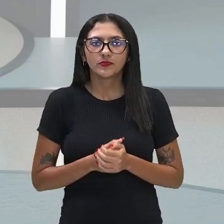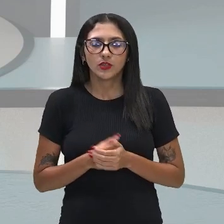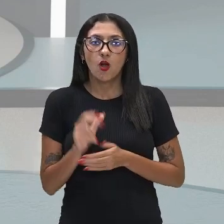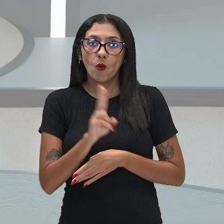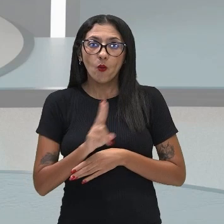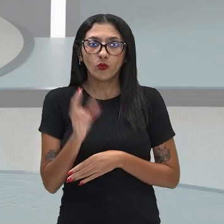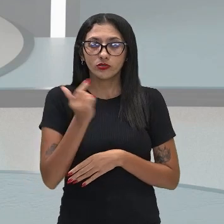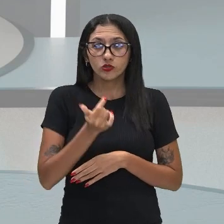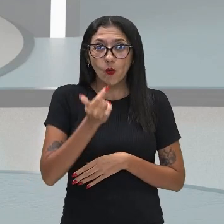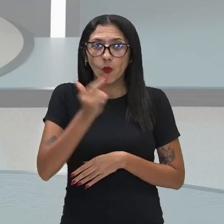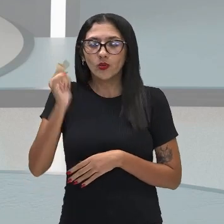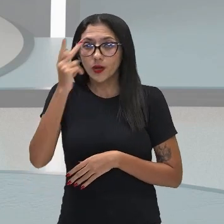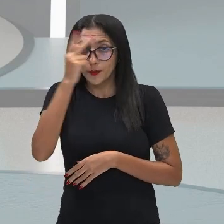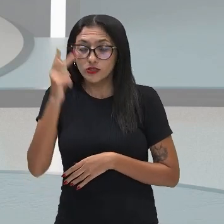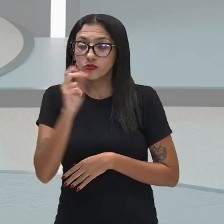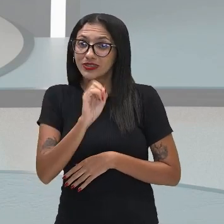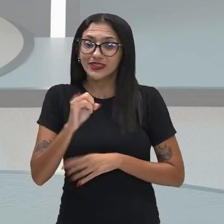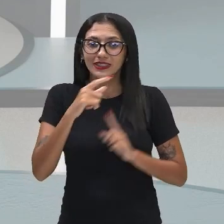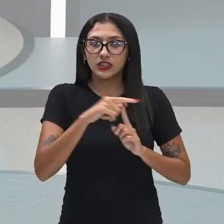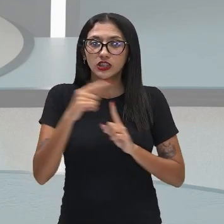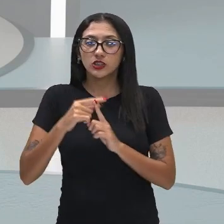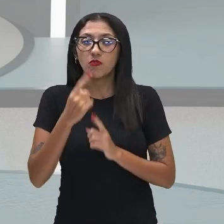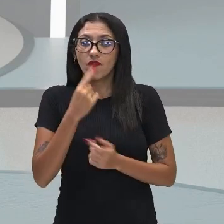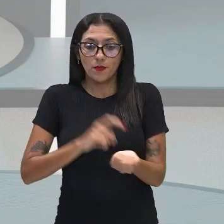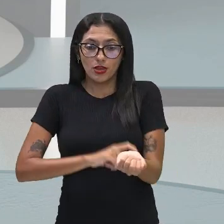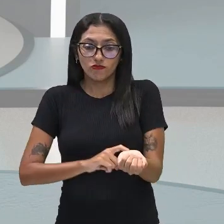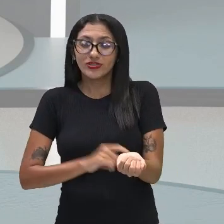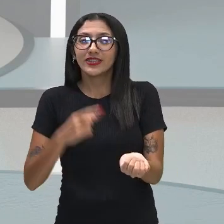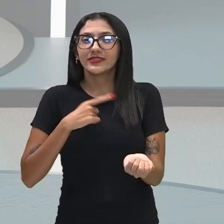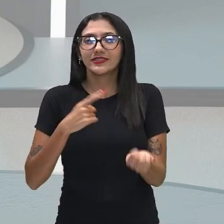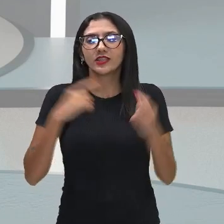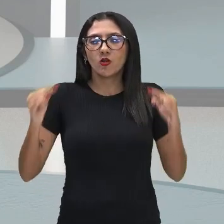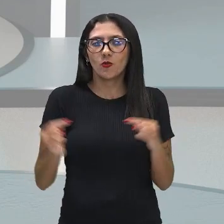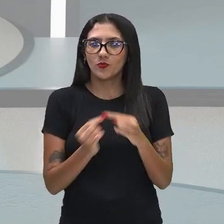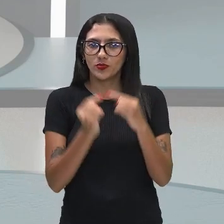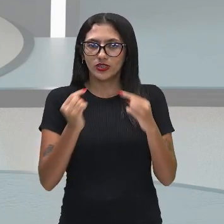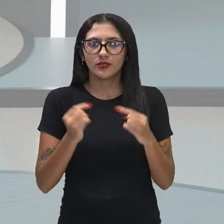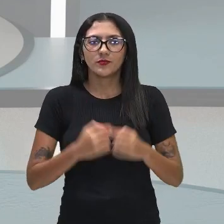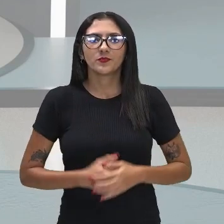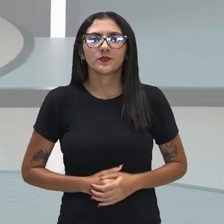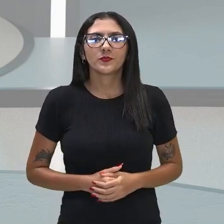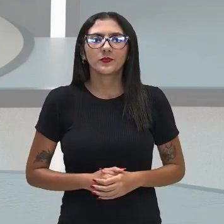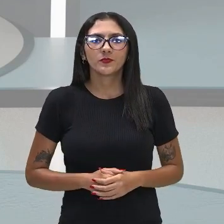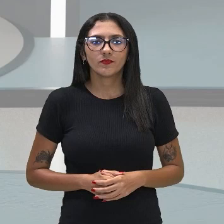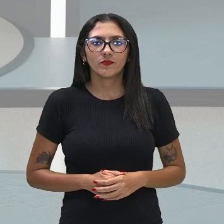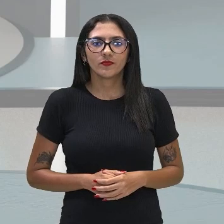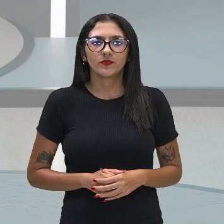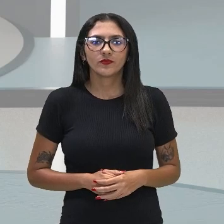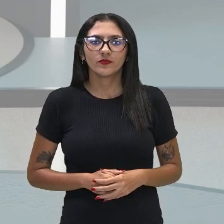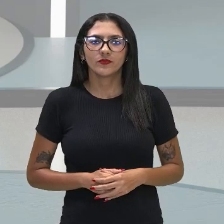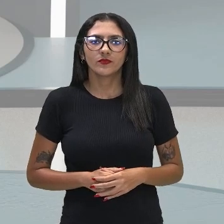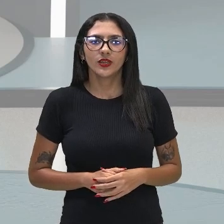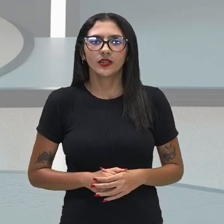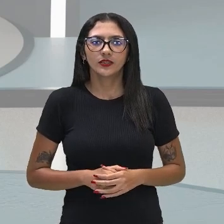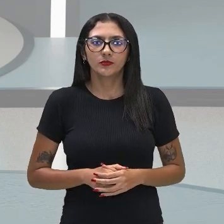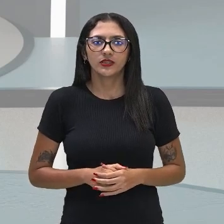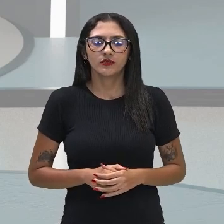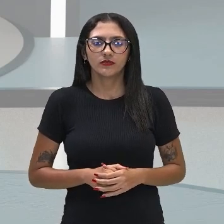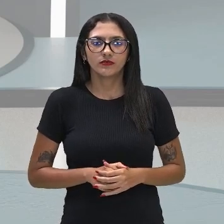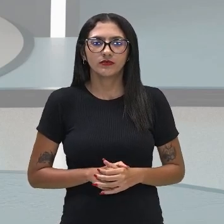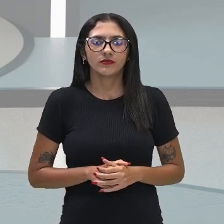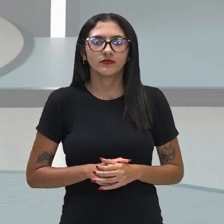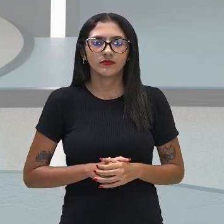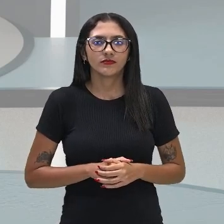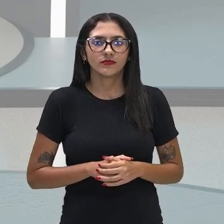com o mesmo tipo de sangue, né? No entanto, vamos ver aí, ó, nessa última parte, no entanto, os riscos, né,